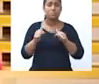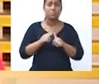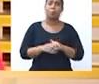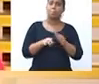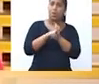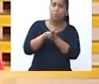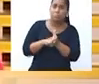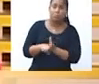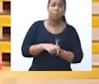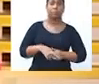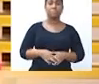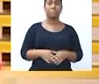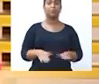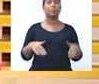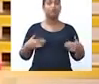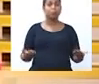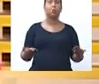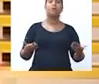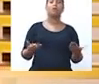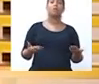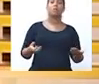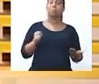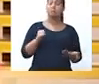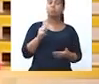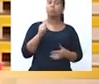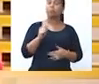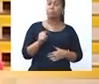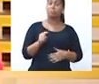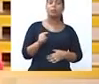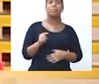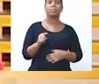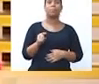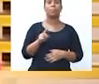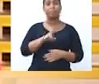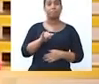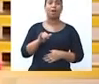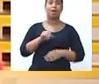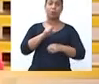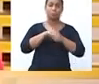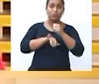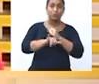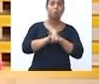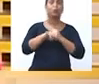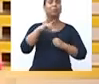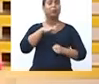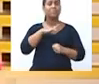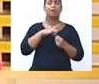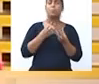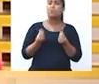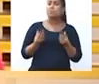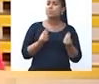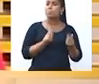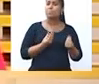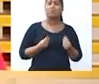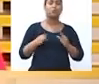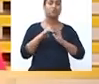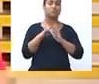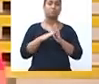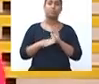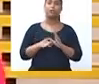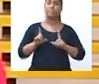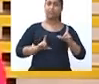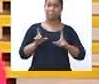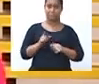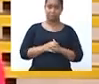da pesquisa. Então, tem chamado, se você entrar no YouTube, você pega todos os programas da